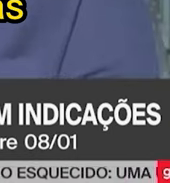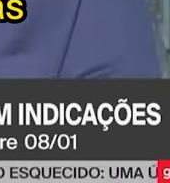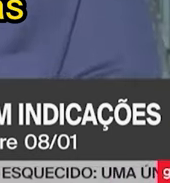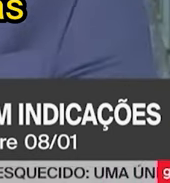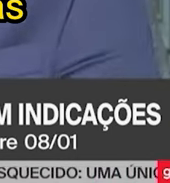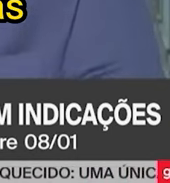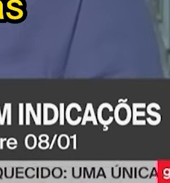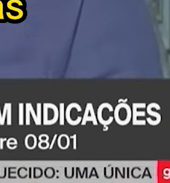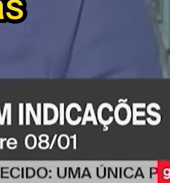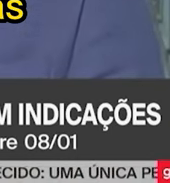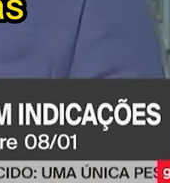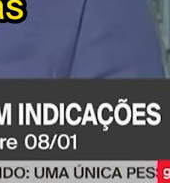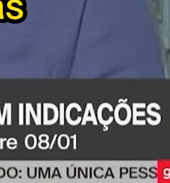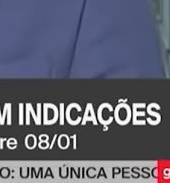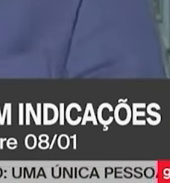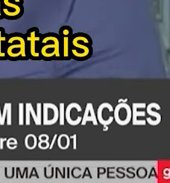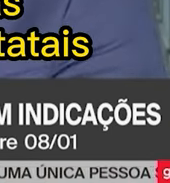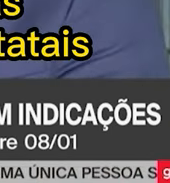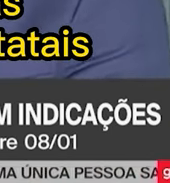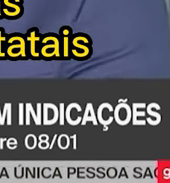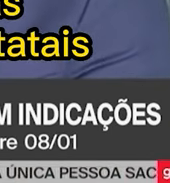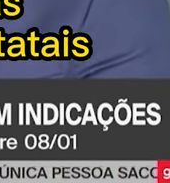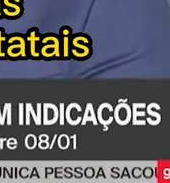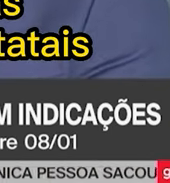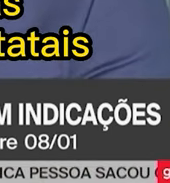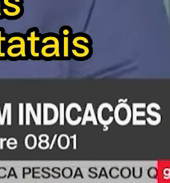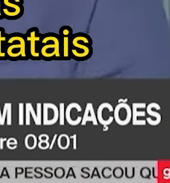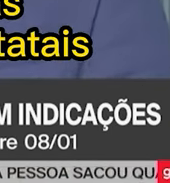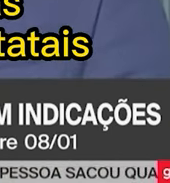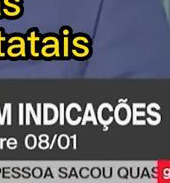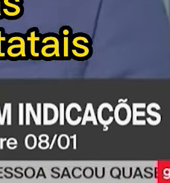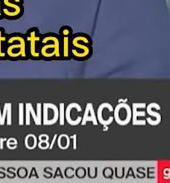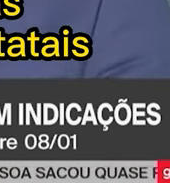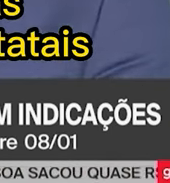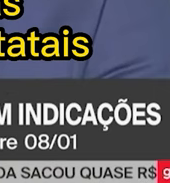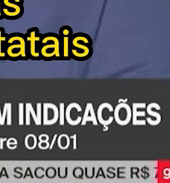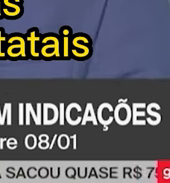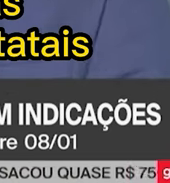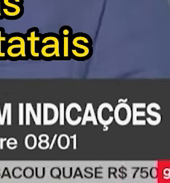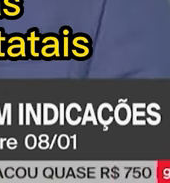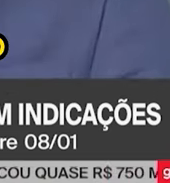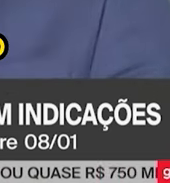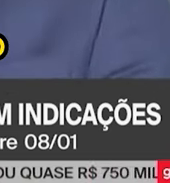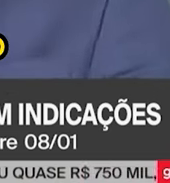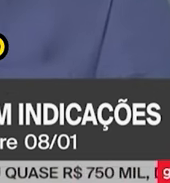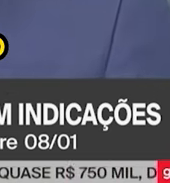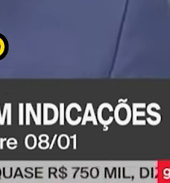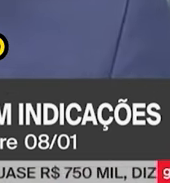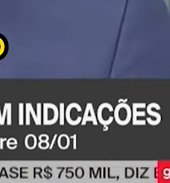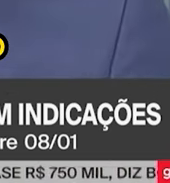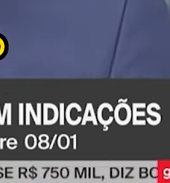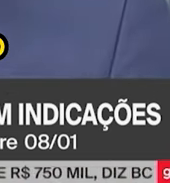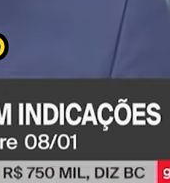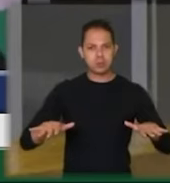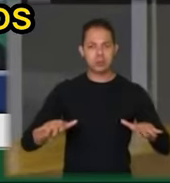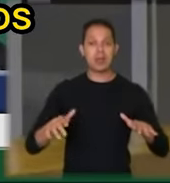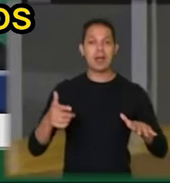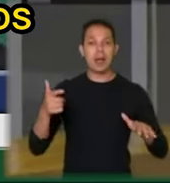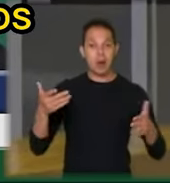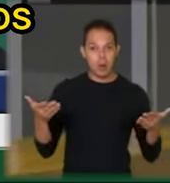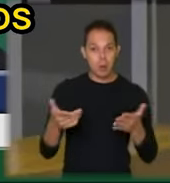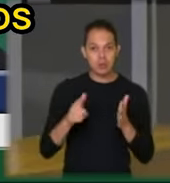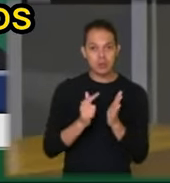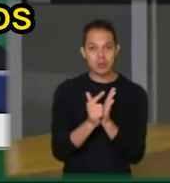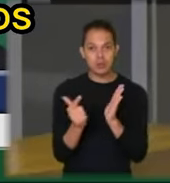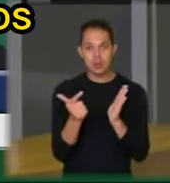não retirar essas assinaturas não vai poder fazer as indicações para essas estatais. Tem estatais com orçamento bilionário.